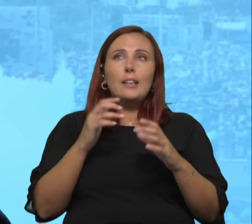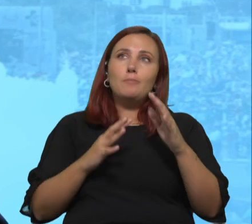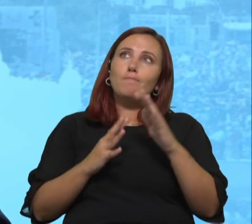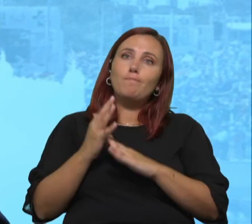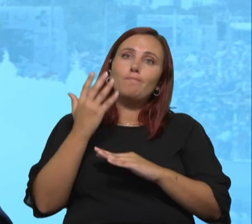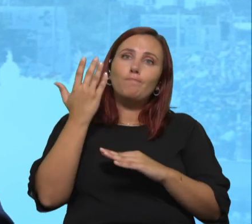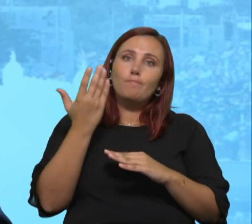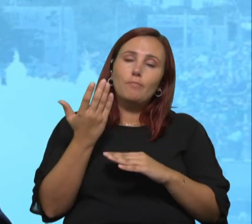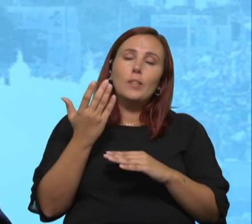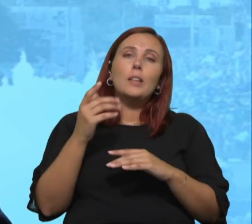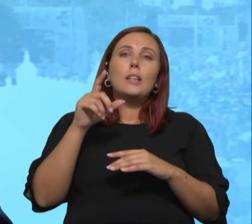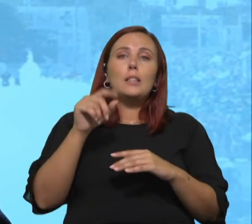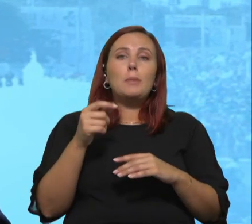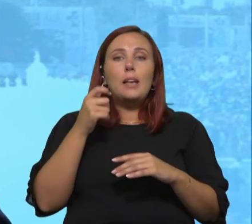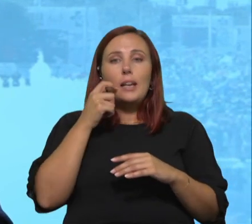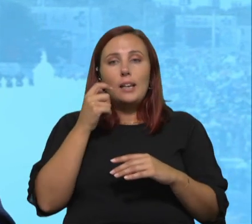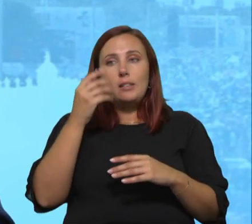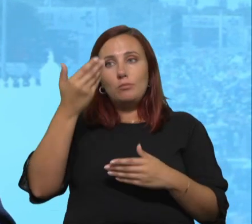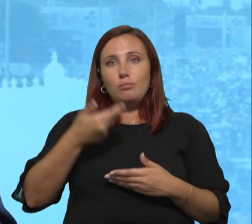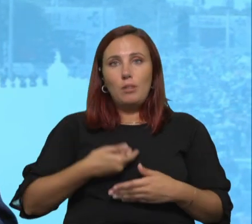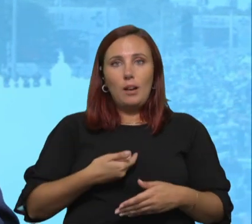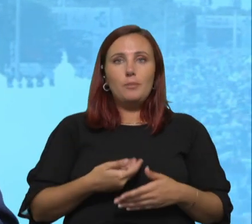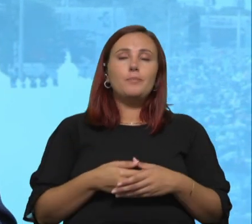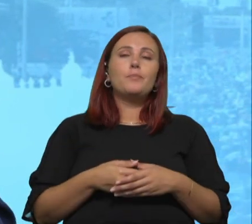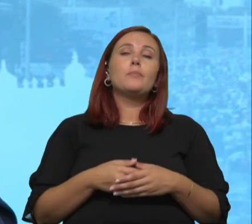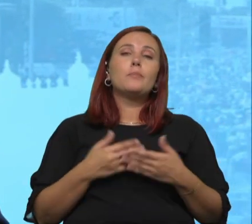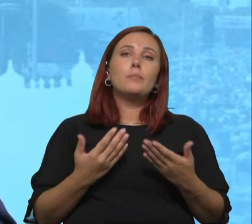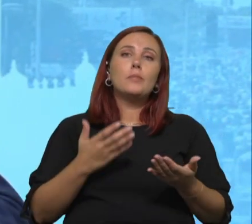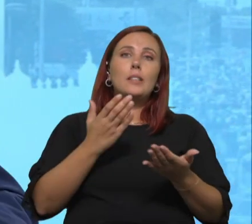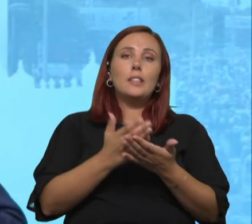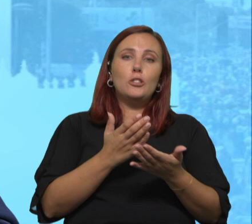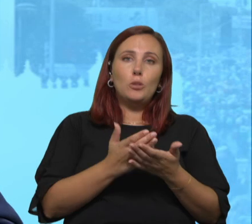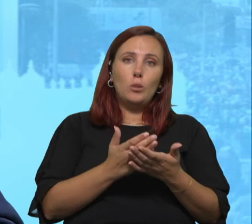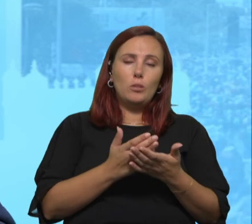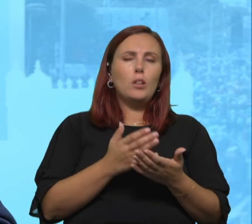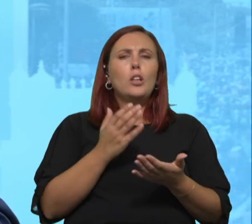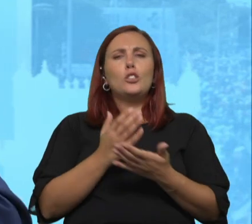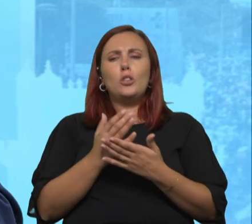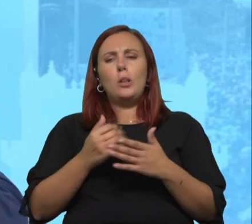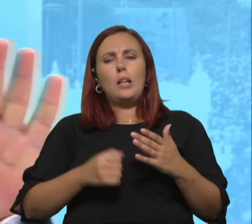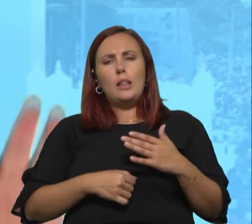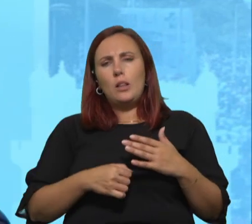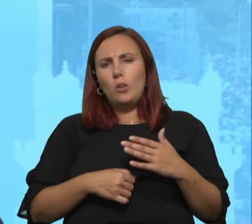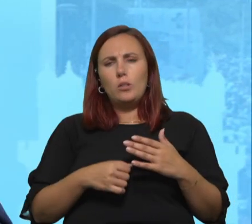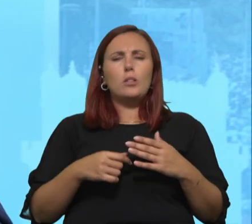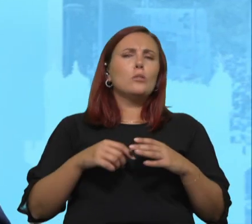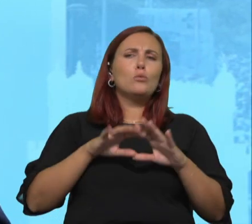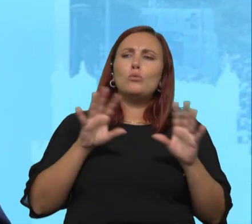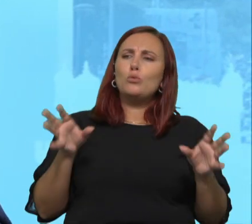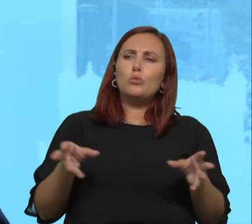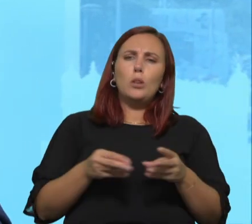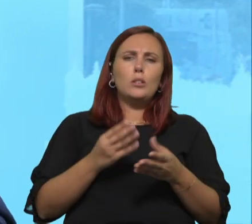que é o próprio transcendente em nós. Na escola, quer na escola católica, penso que na generalidade da